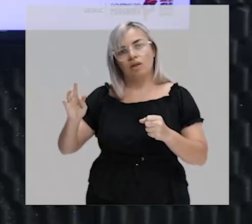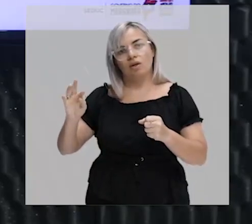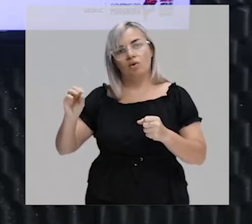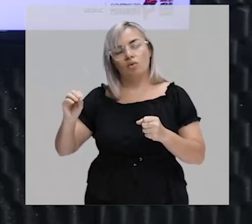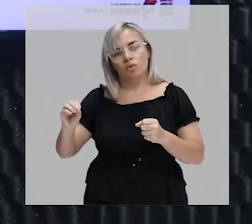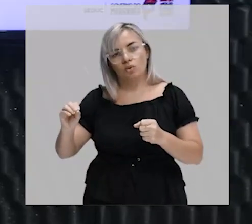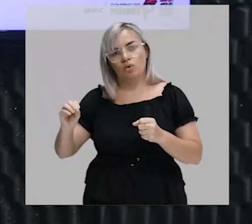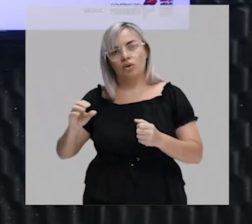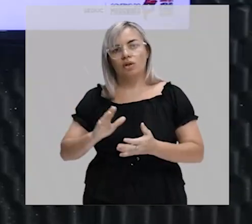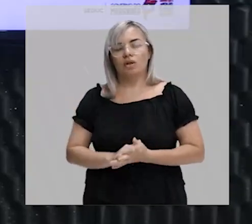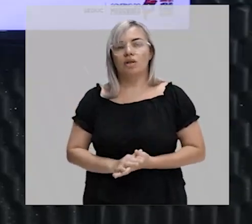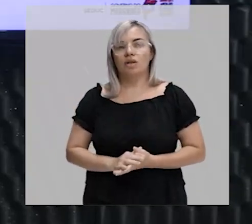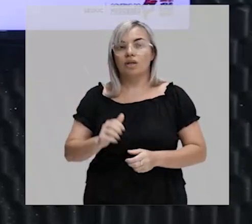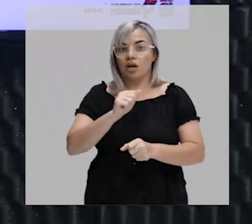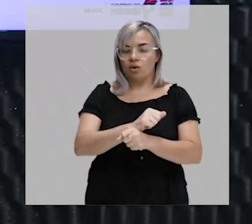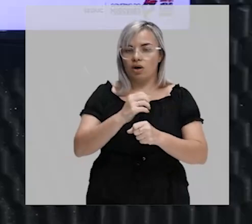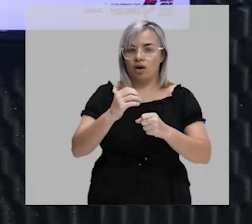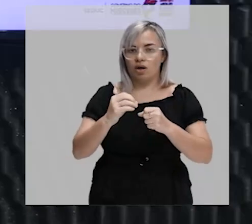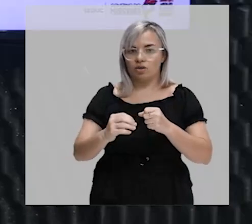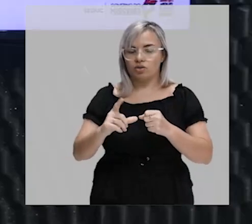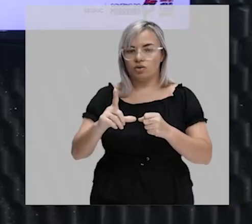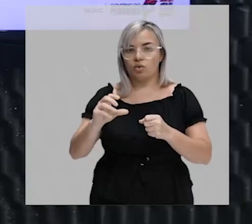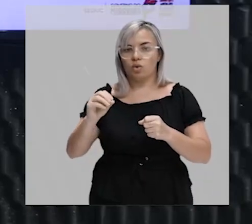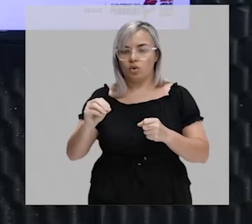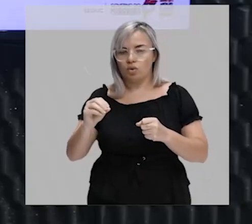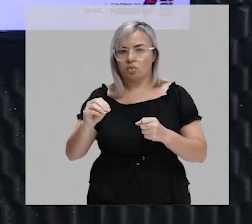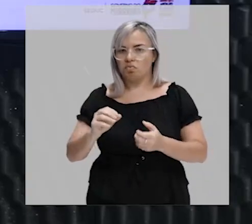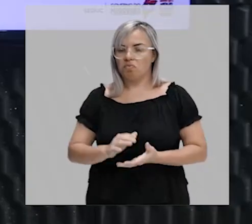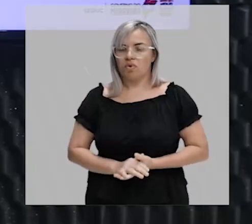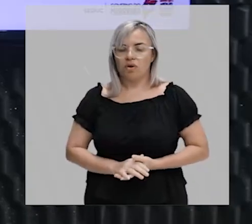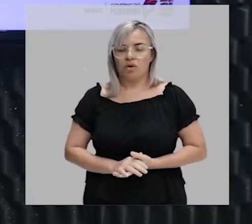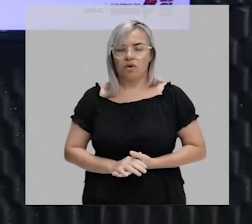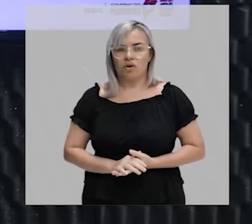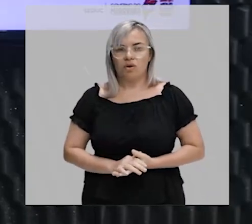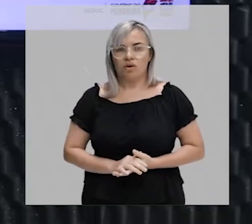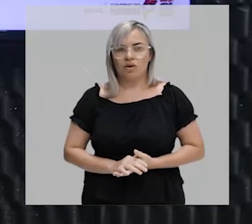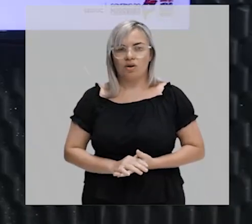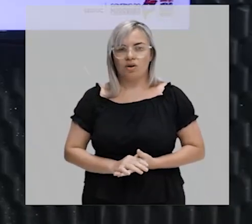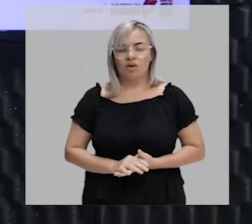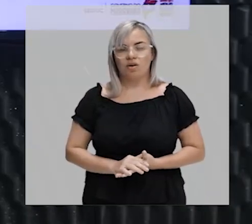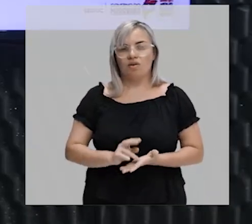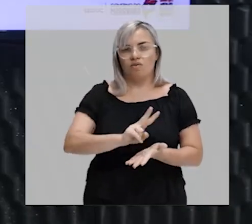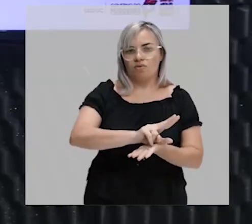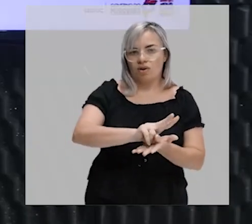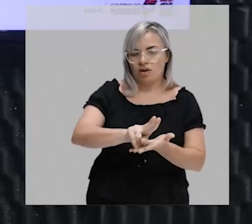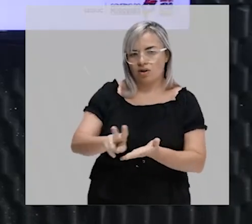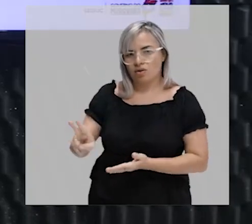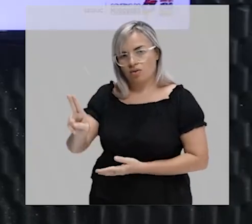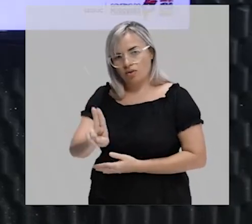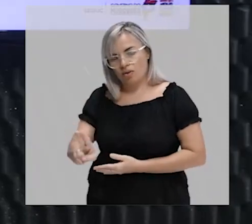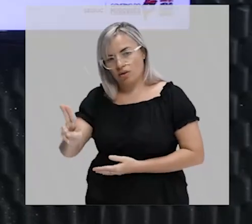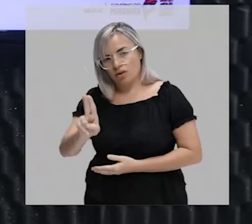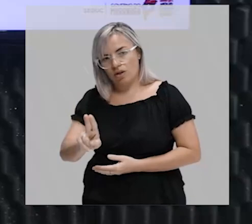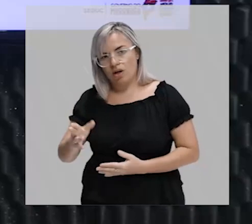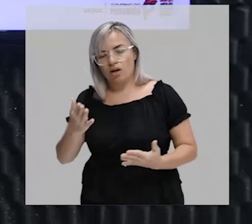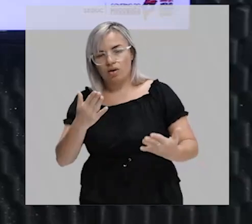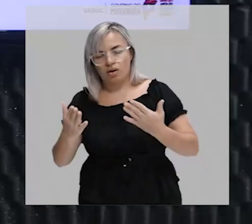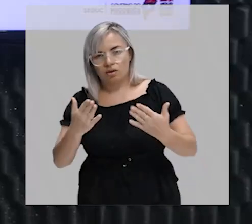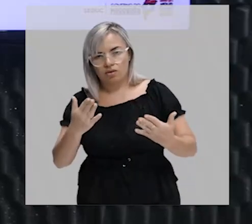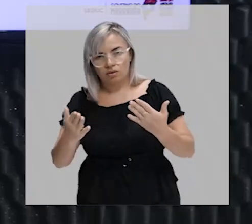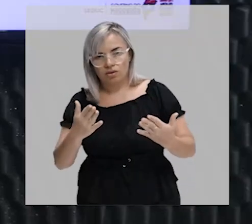artículo lo, tá? Que ele é neutro e é muito utilizado, é como se fosse o nosso substantivo epiceno. Pois é,